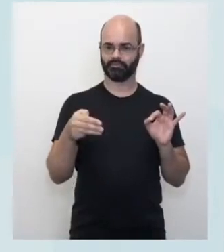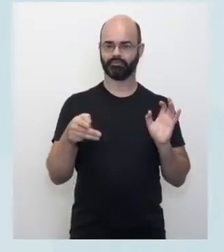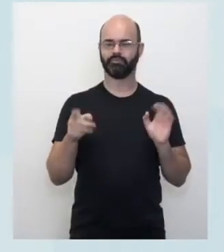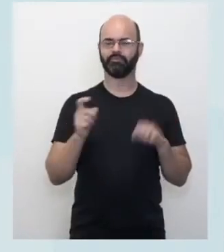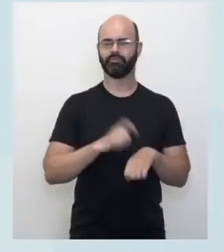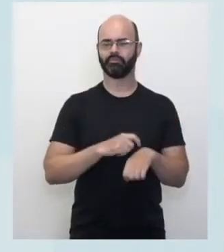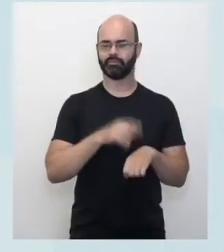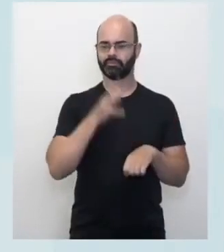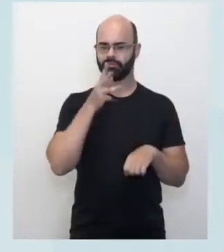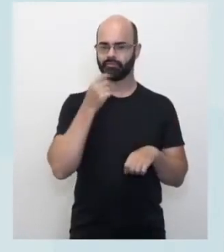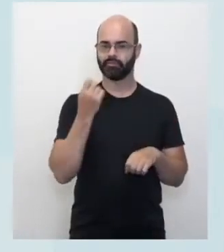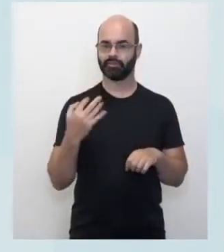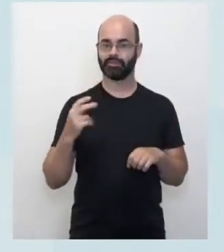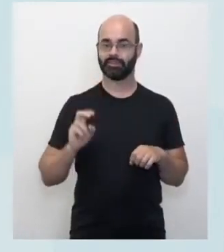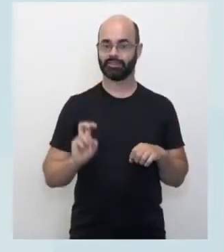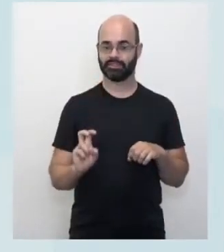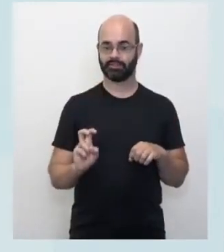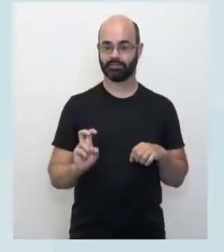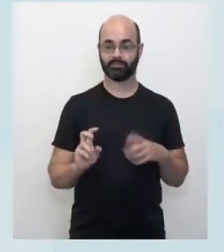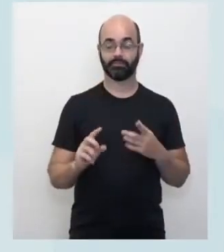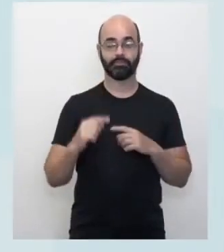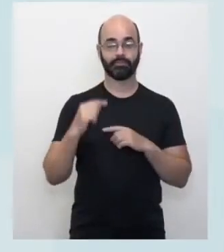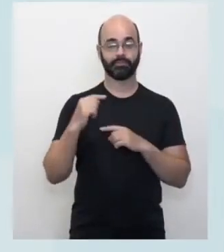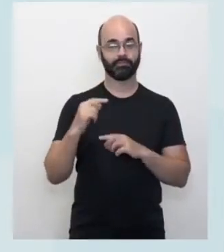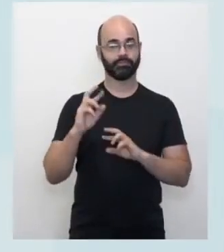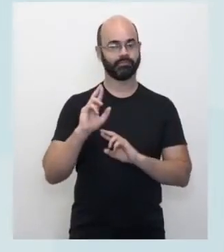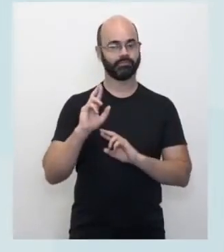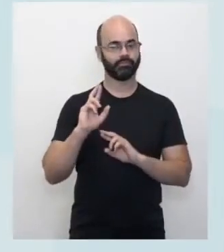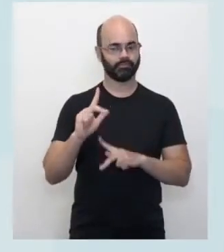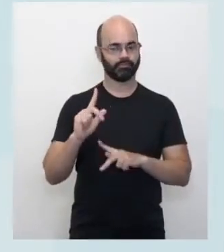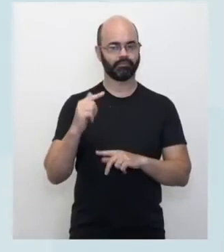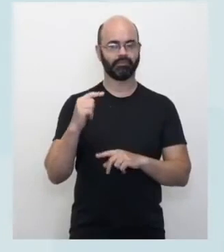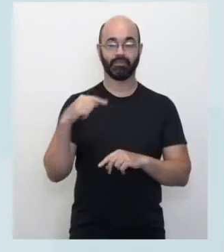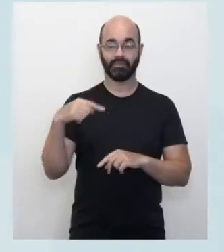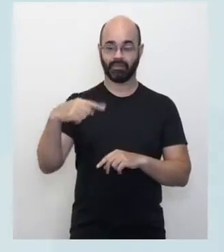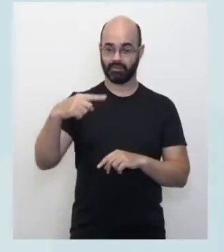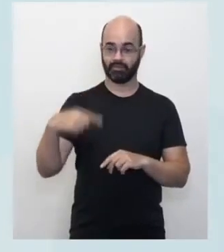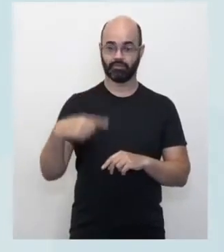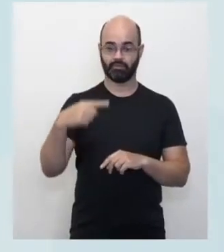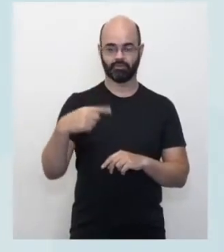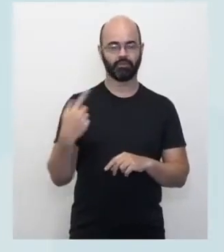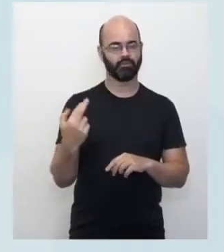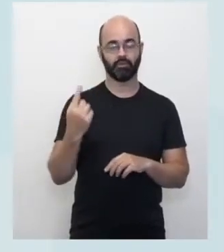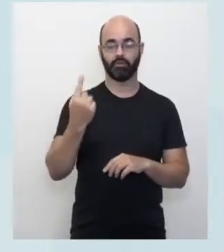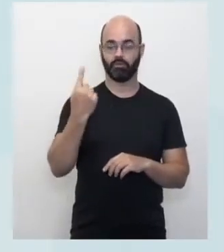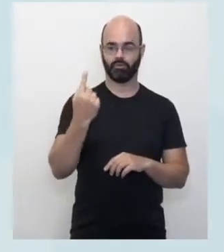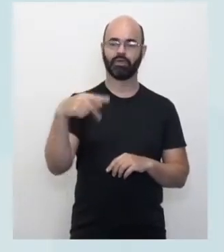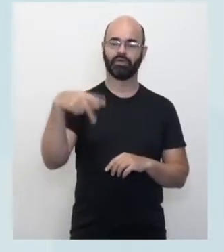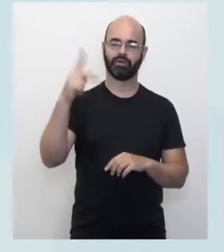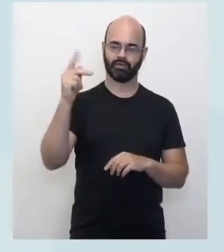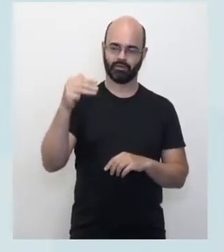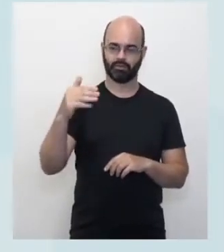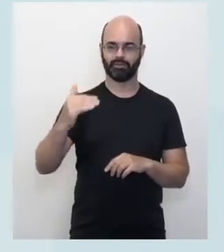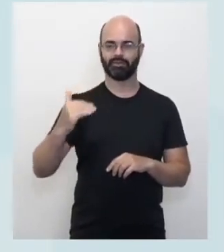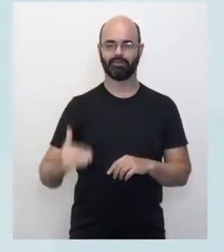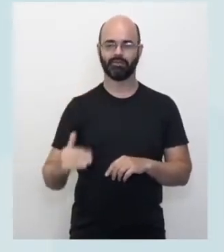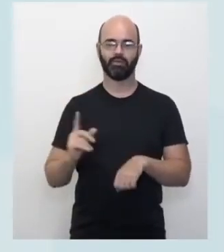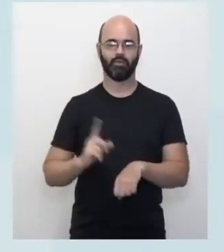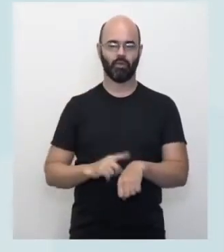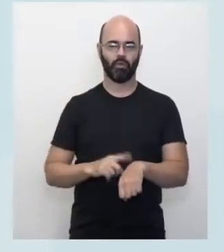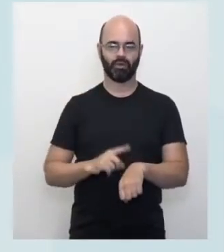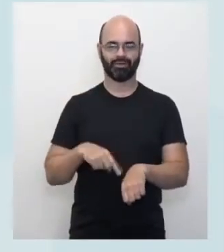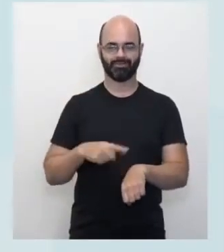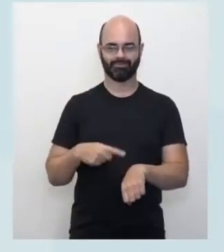5. Lembrando que a gente está falando de razões em grandezas que não são da mesma natureza. Por isso que uma é quilômetro e a outra é hora, tá bom? Vou dividir aqui do